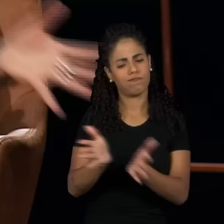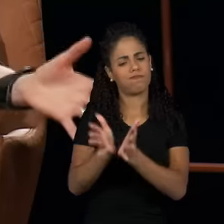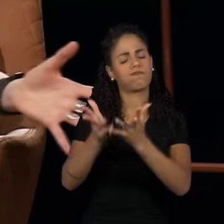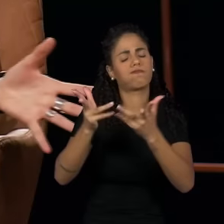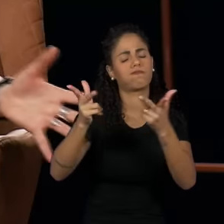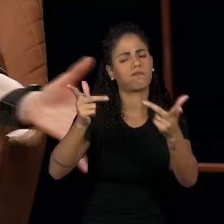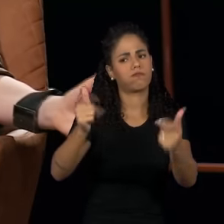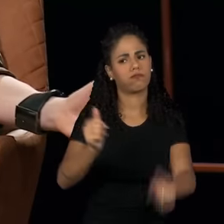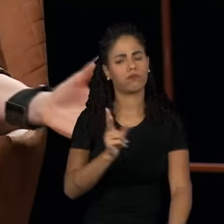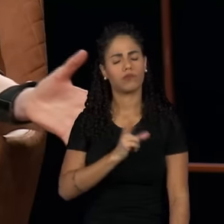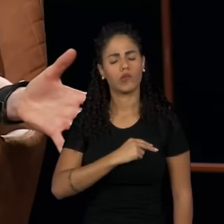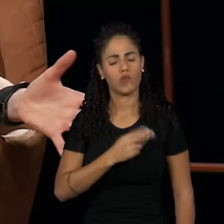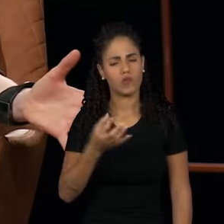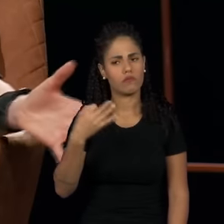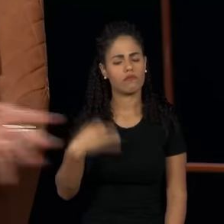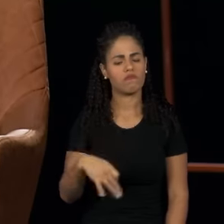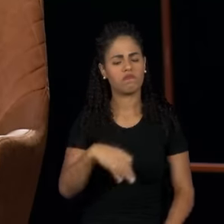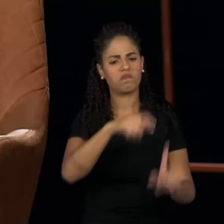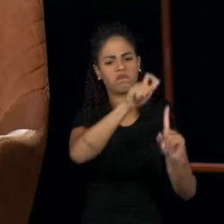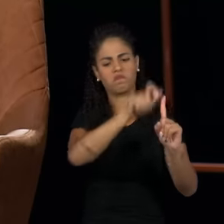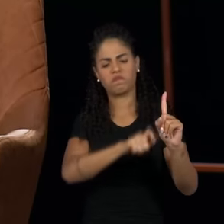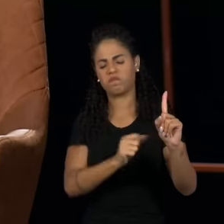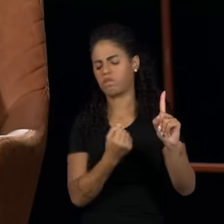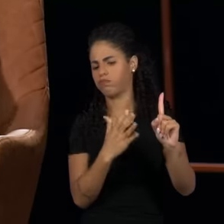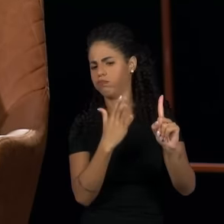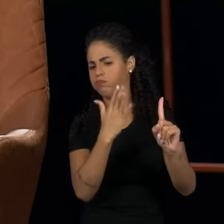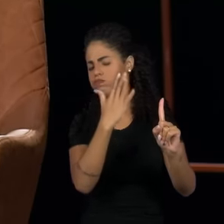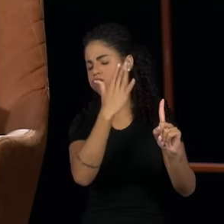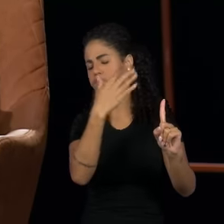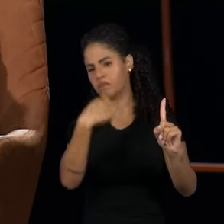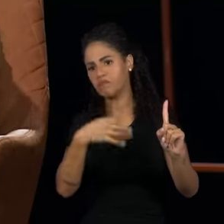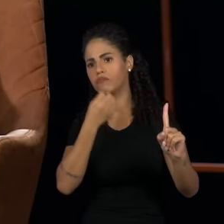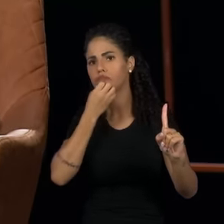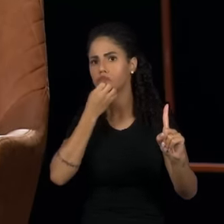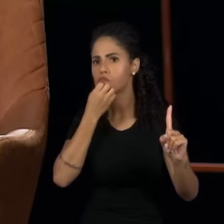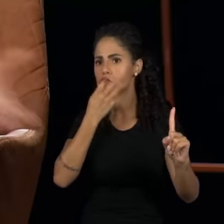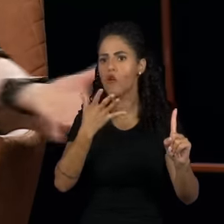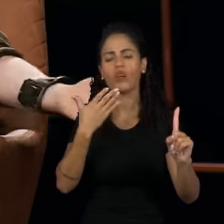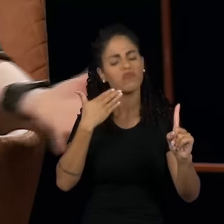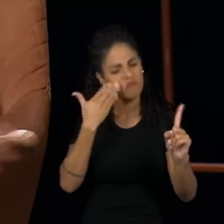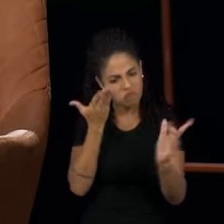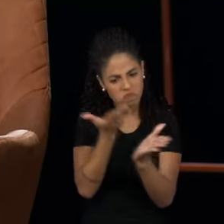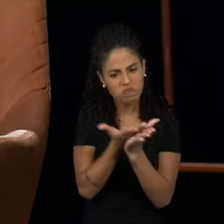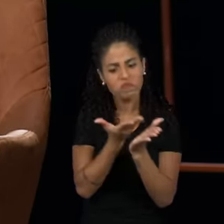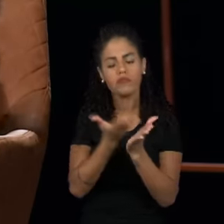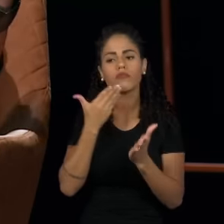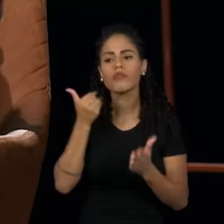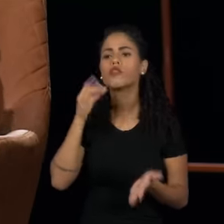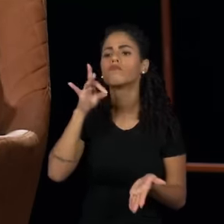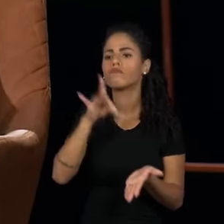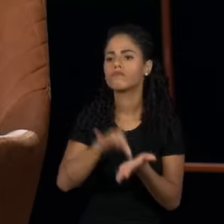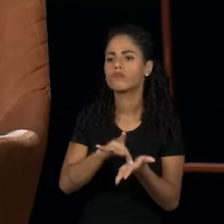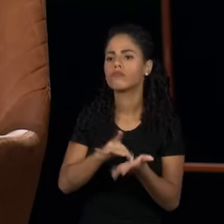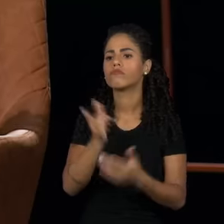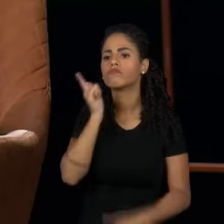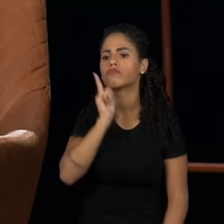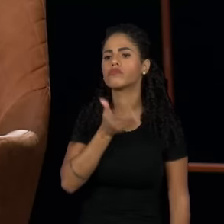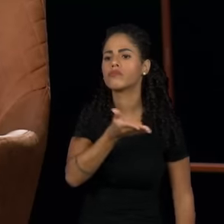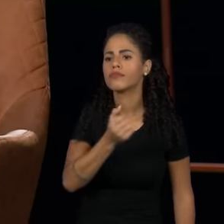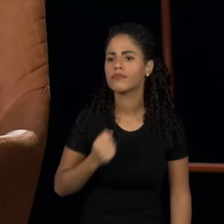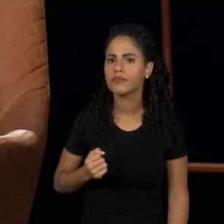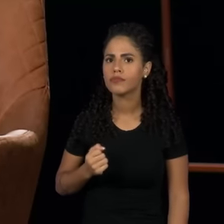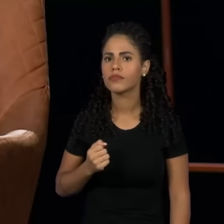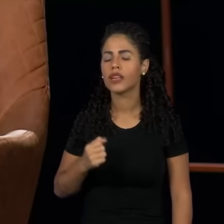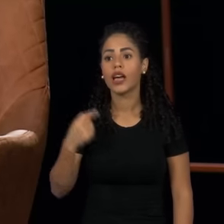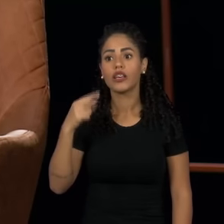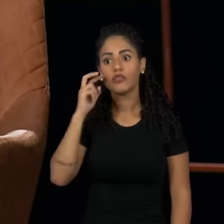entrega completamente para o personagem, sabe? Ele se joga do abismo, ele se joga e no final a gente